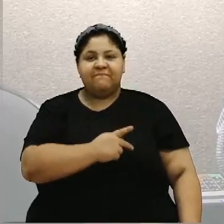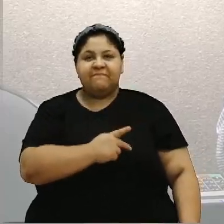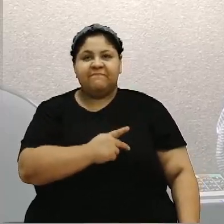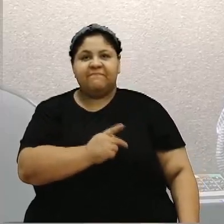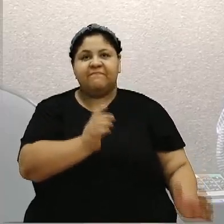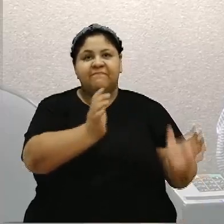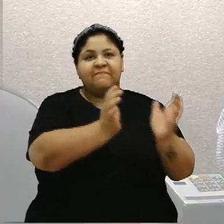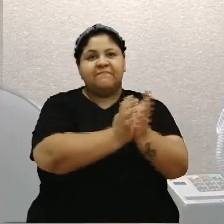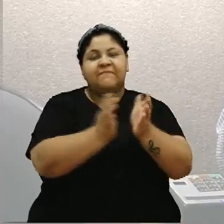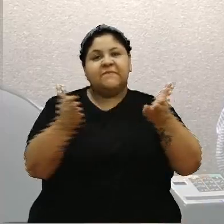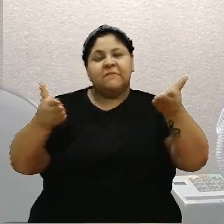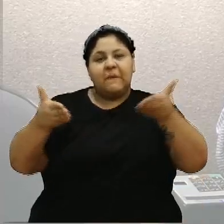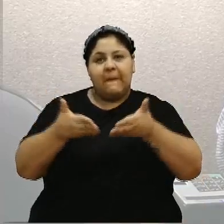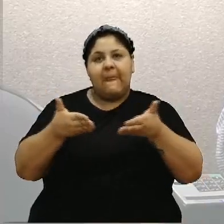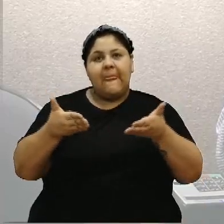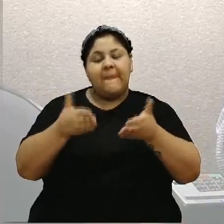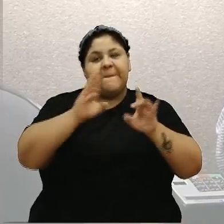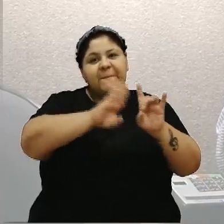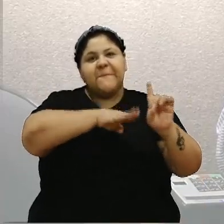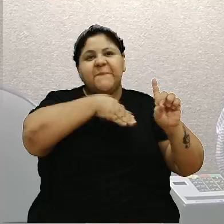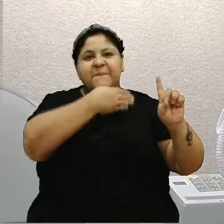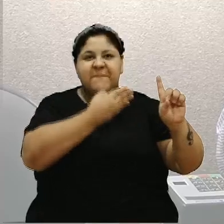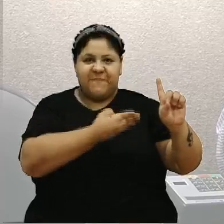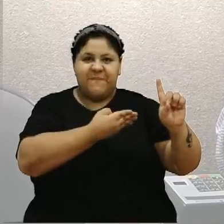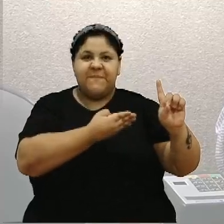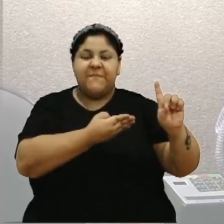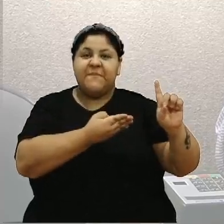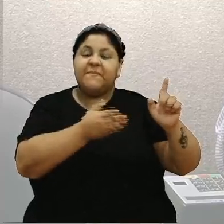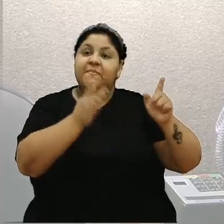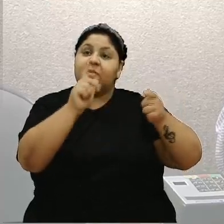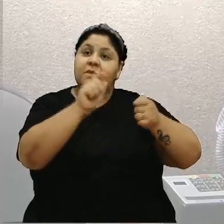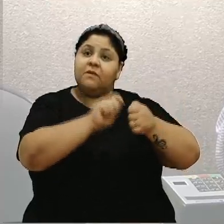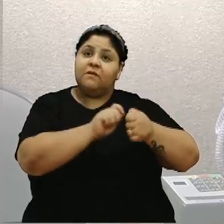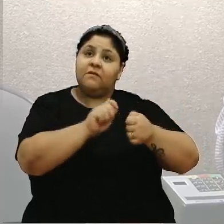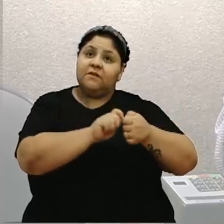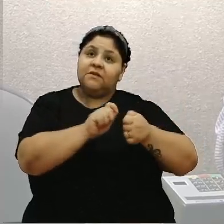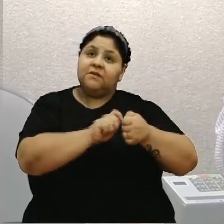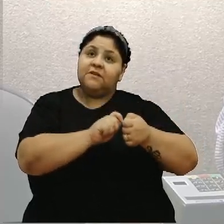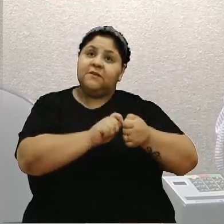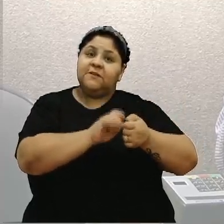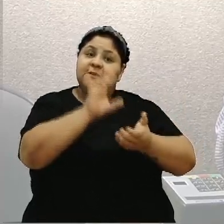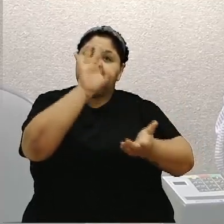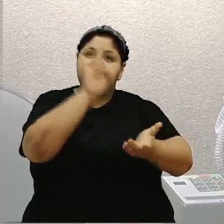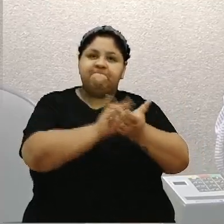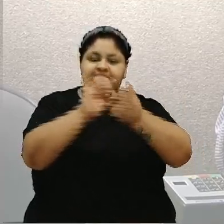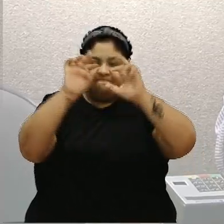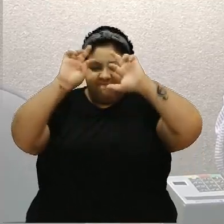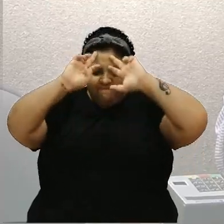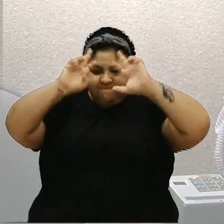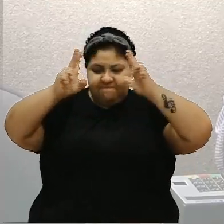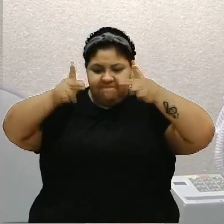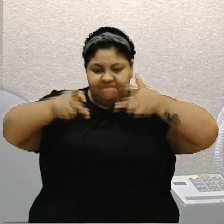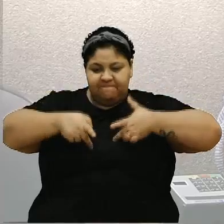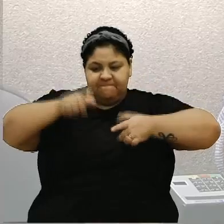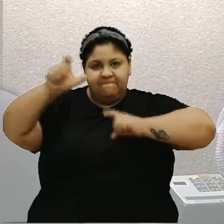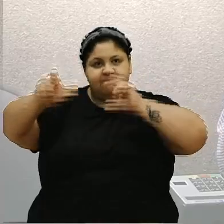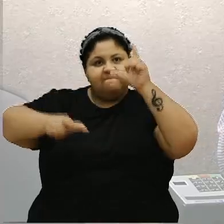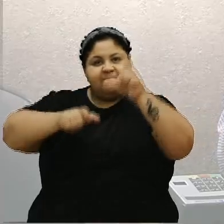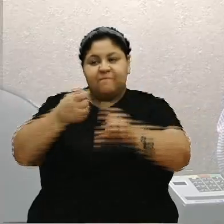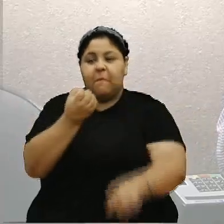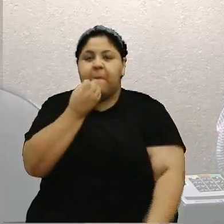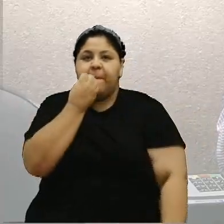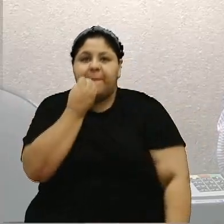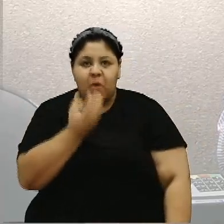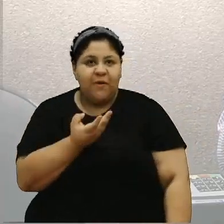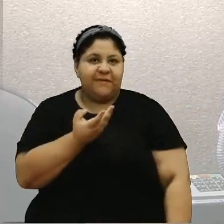pares que estão aqui, essas homenagens que a gente faz são um legítimo reconhecimento das pessoas de bem,